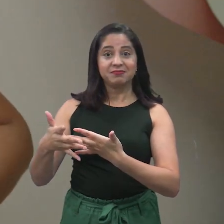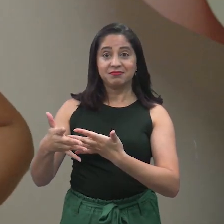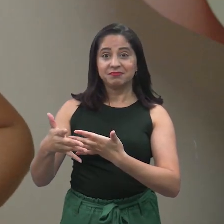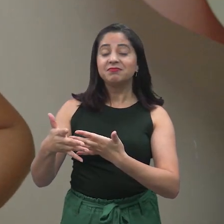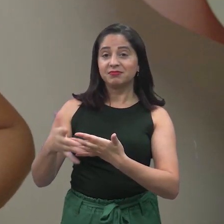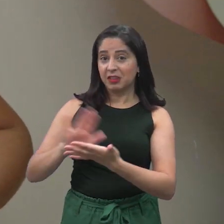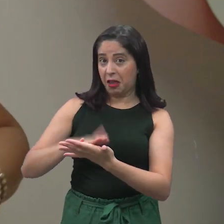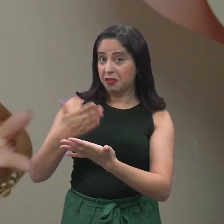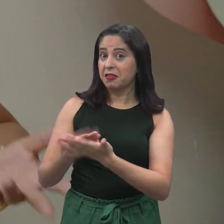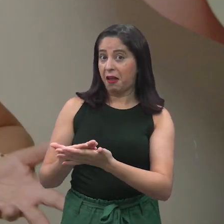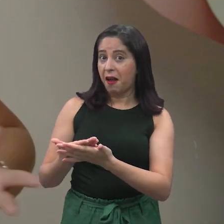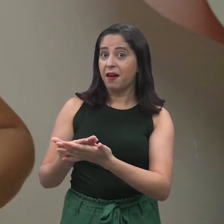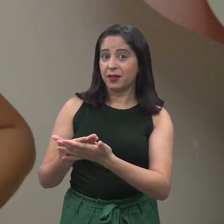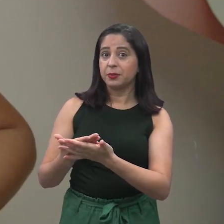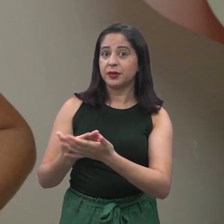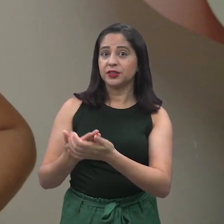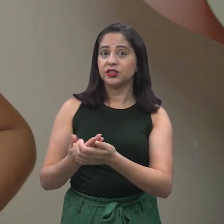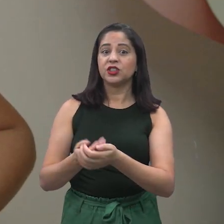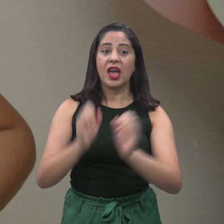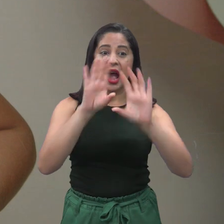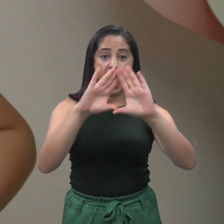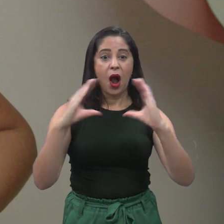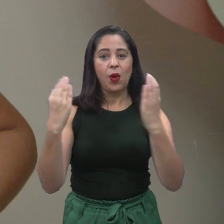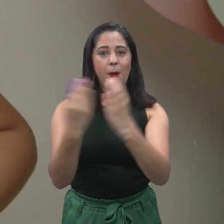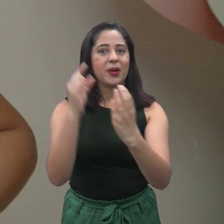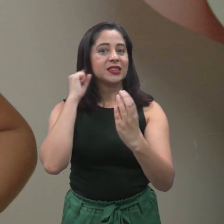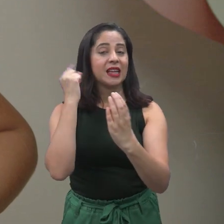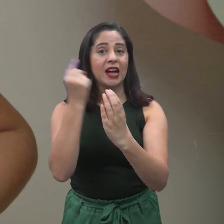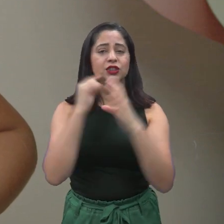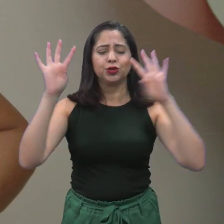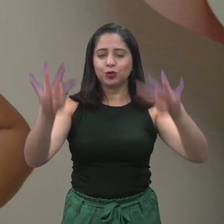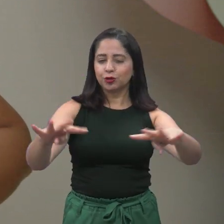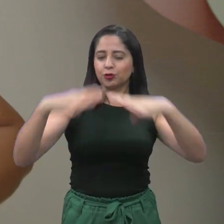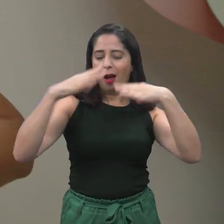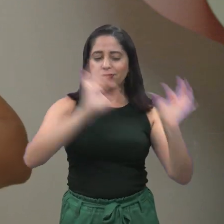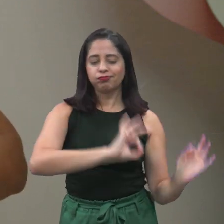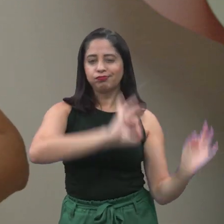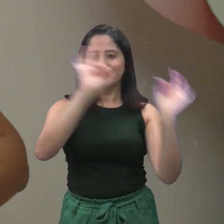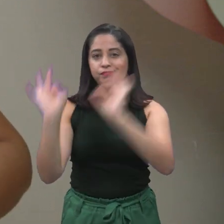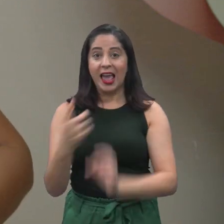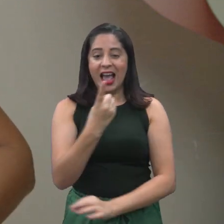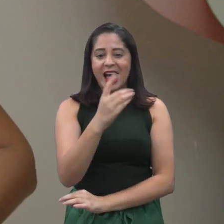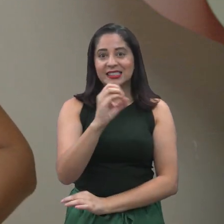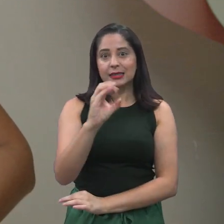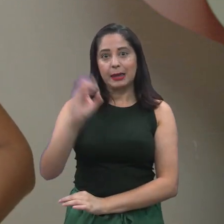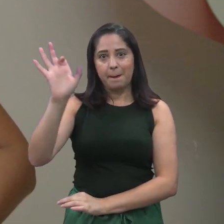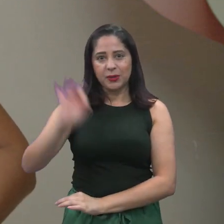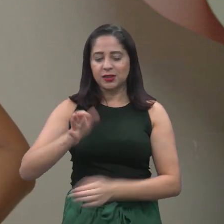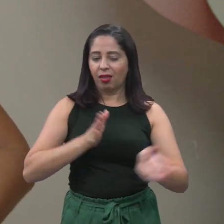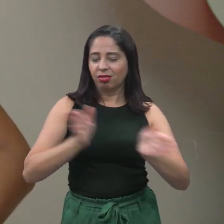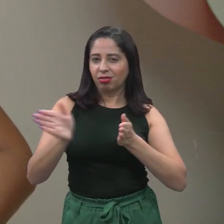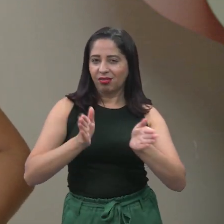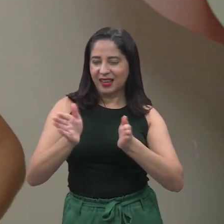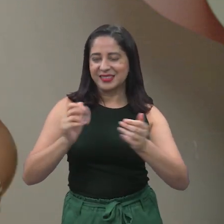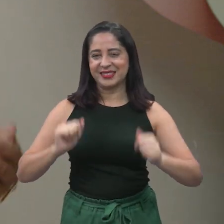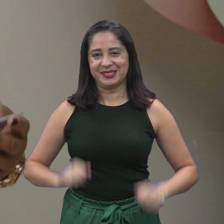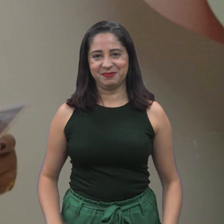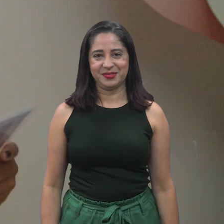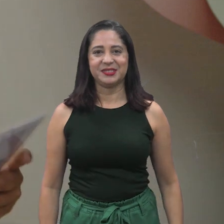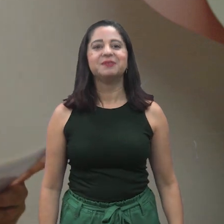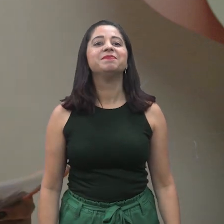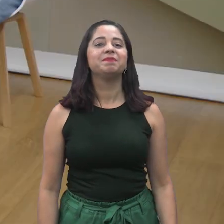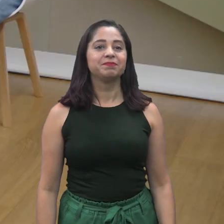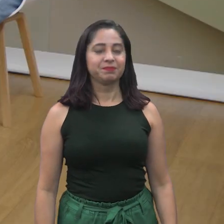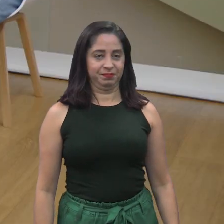mais esse programa. E por meio dessa tradução, a comunidade surda tem acesso a toda a nossa programação.